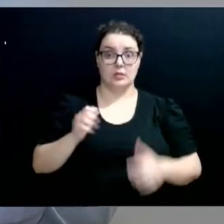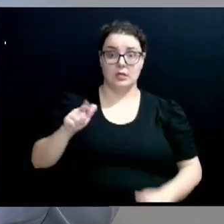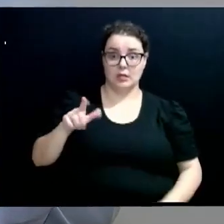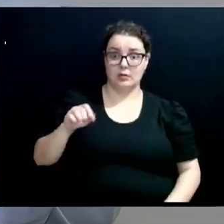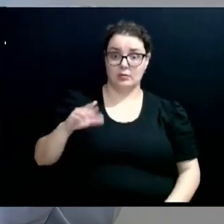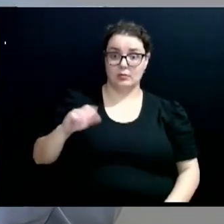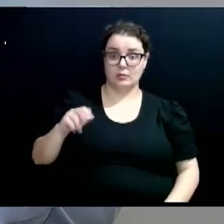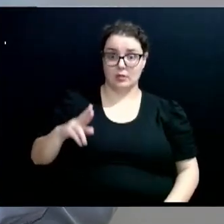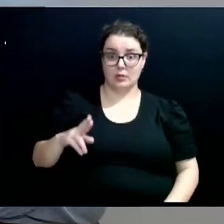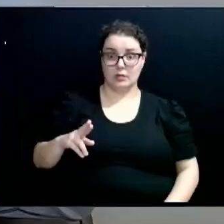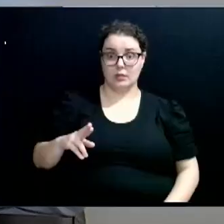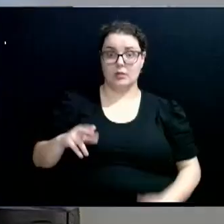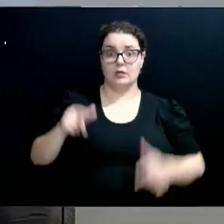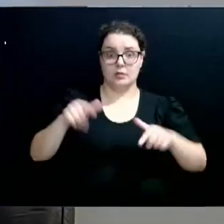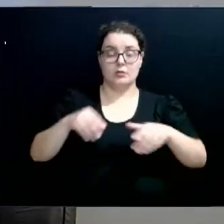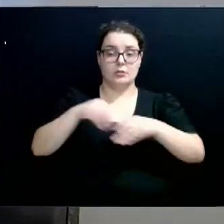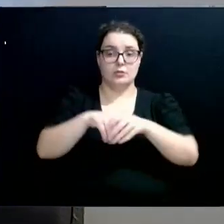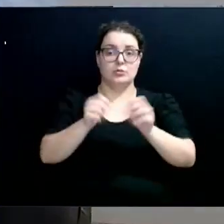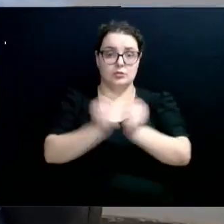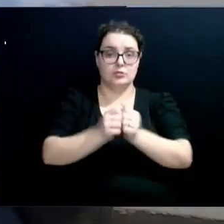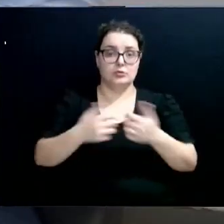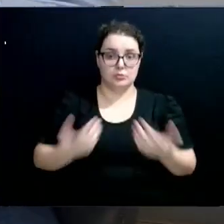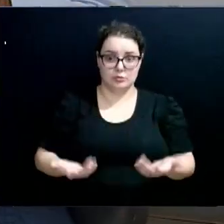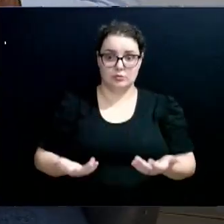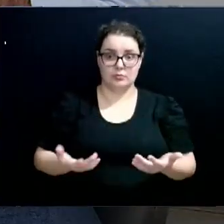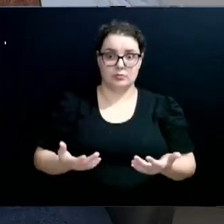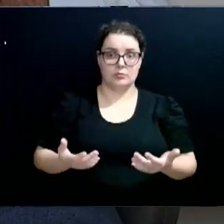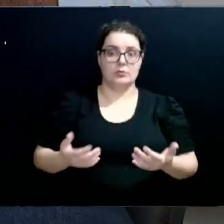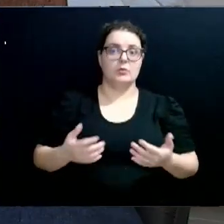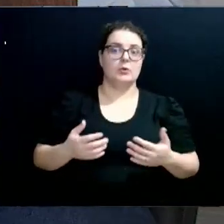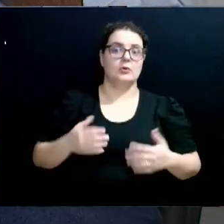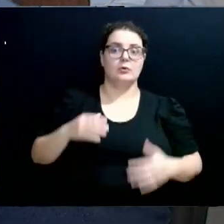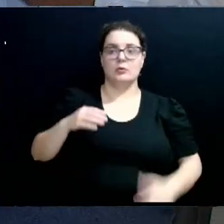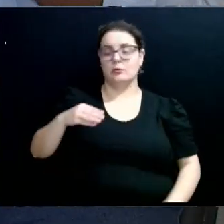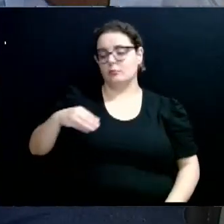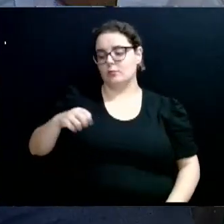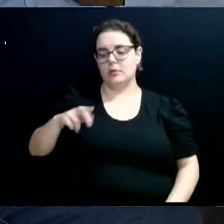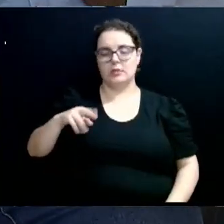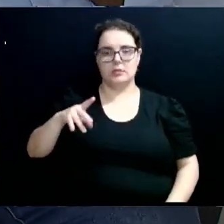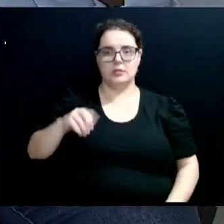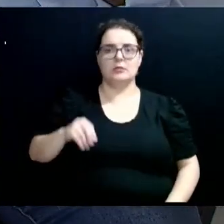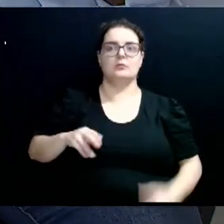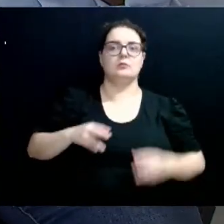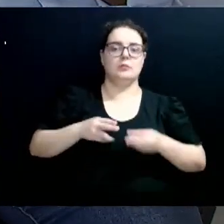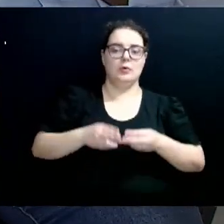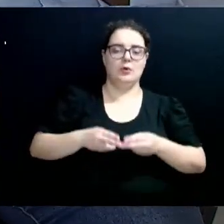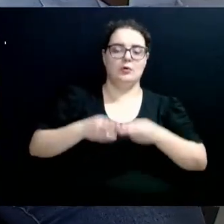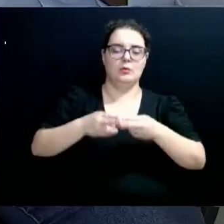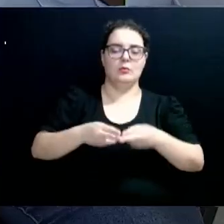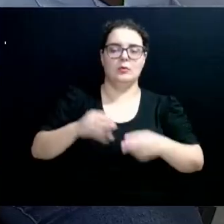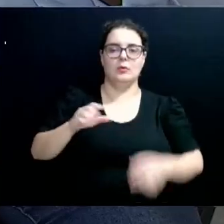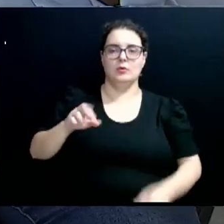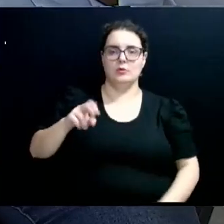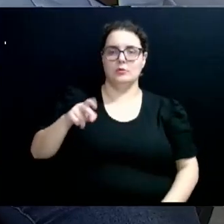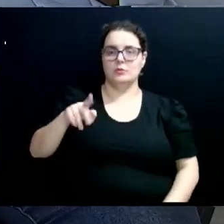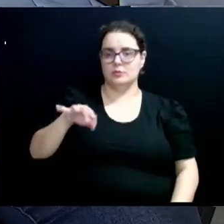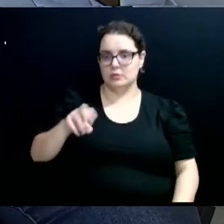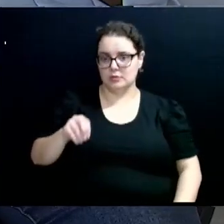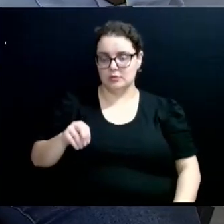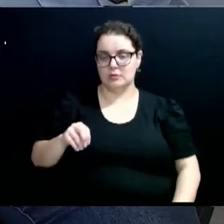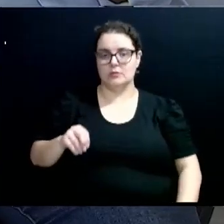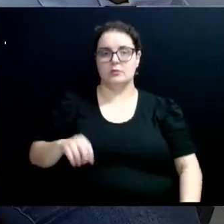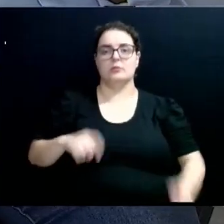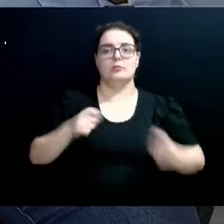gente querer alocar as pessoas dentro dos mesmos espaços. Seja ele num transporte marítimo, como é o caso dos cruzeiros, que se